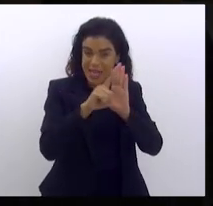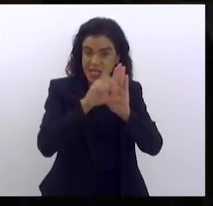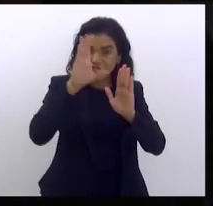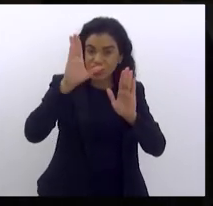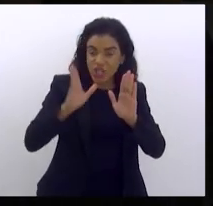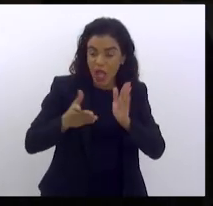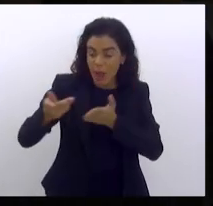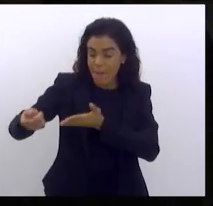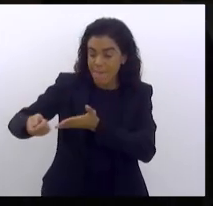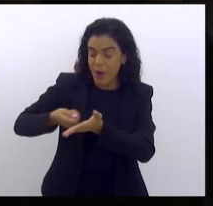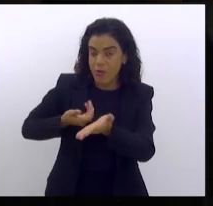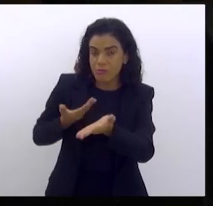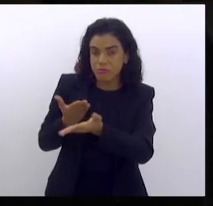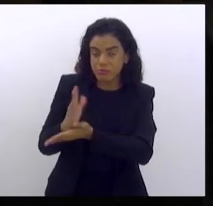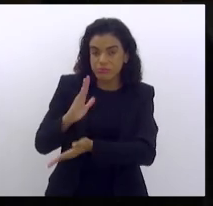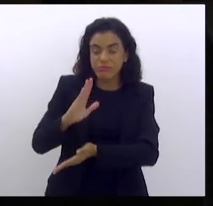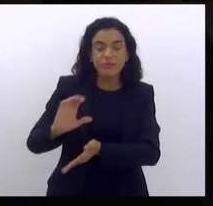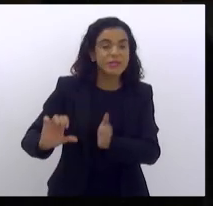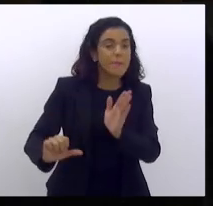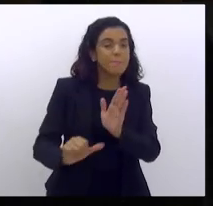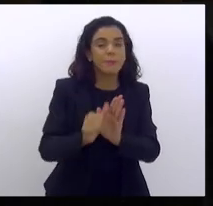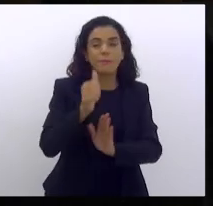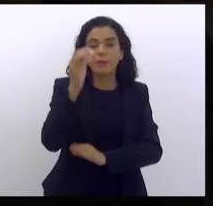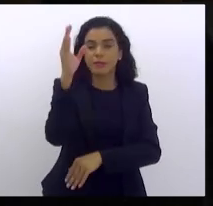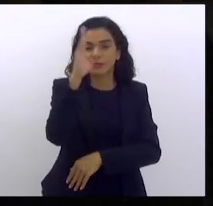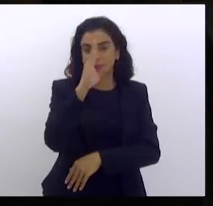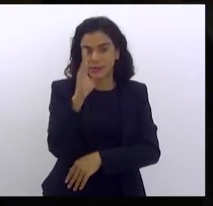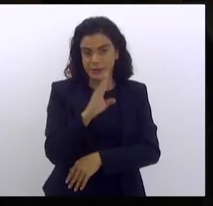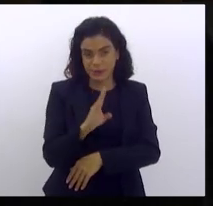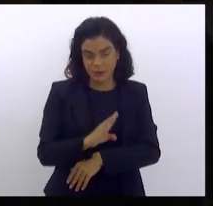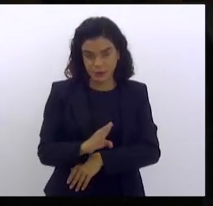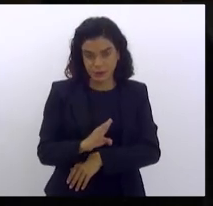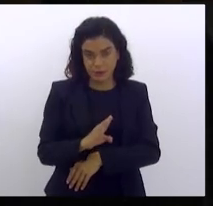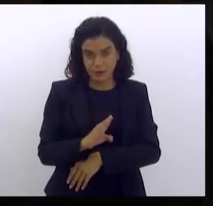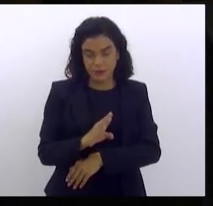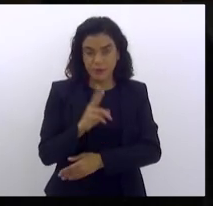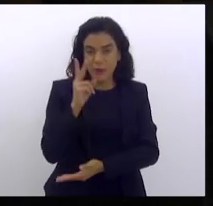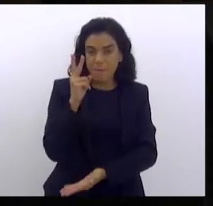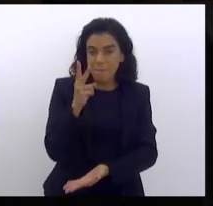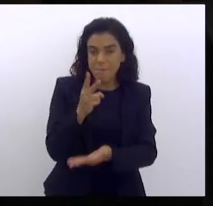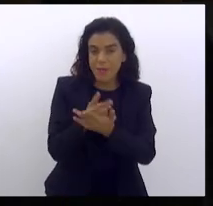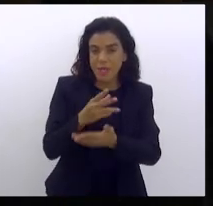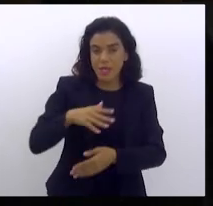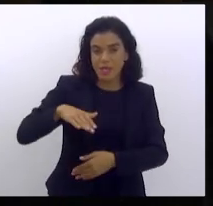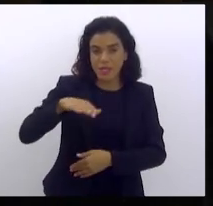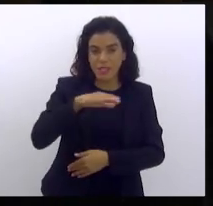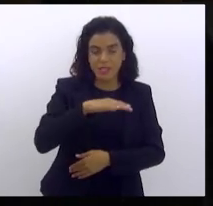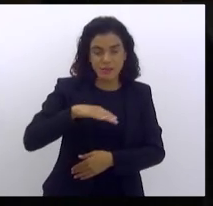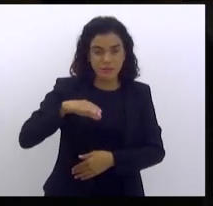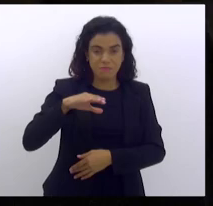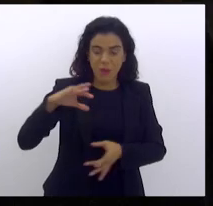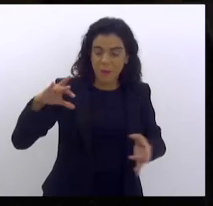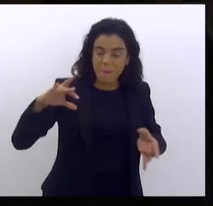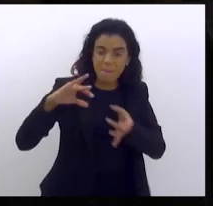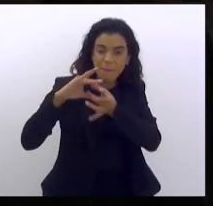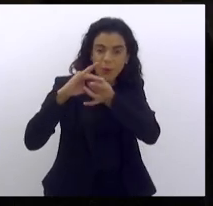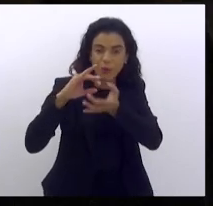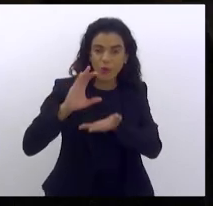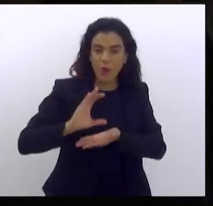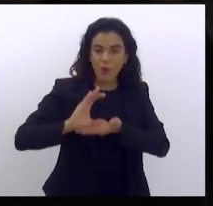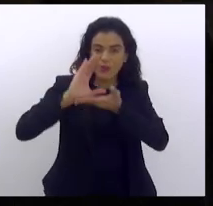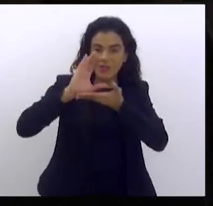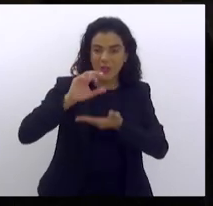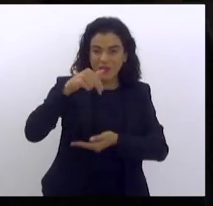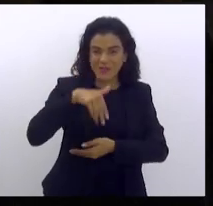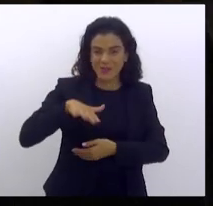sancionada, será a primeira do Brasil, na mesma esteira do CNJ, a primeira do Brasil.